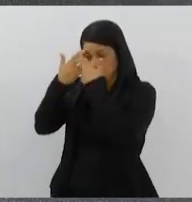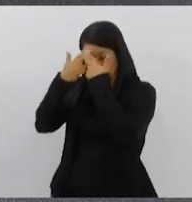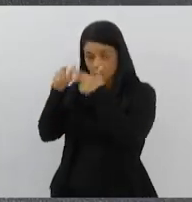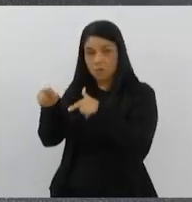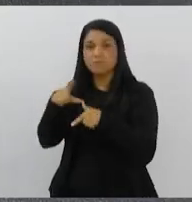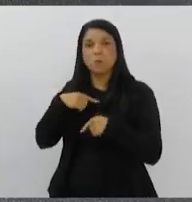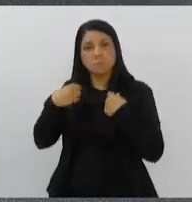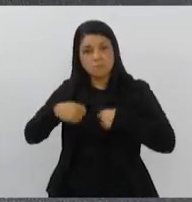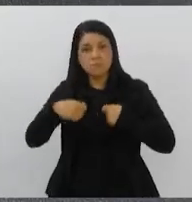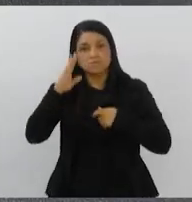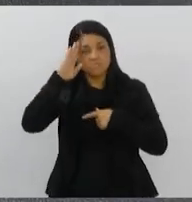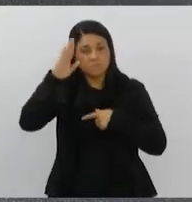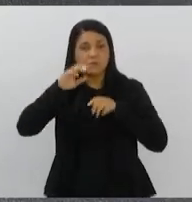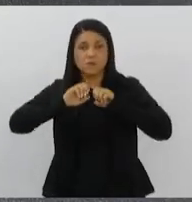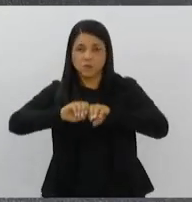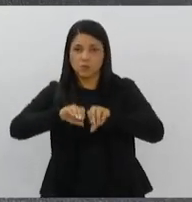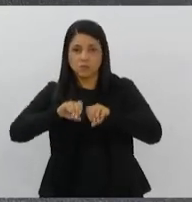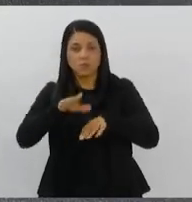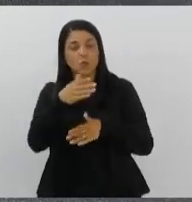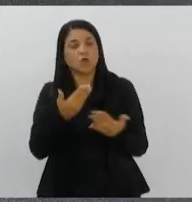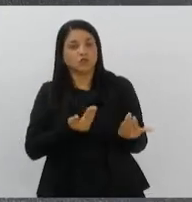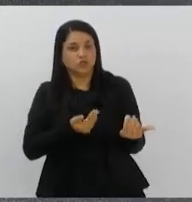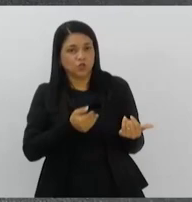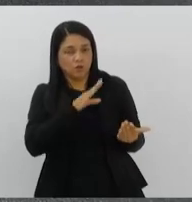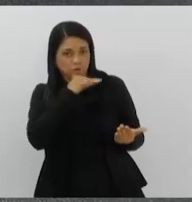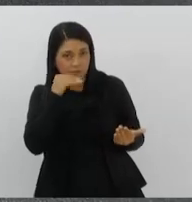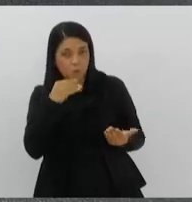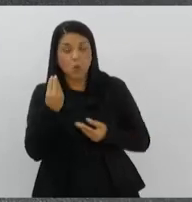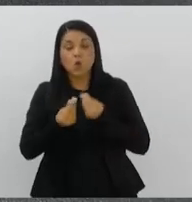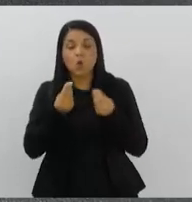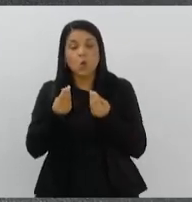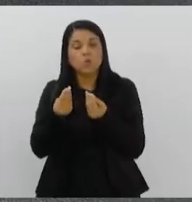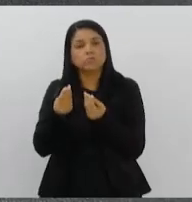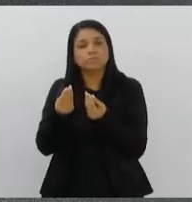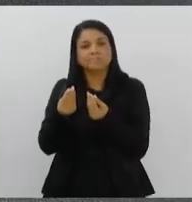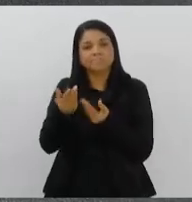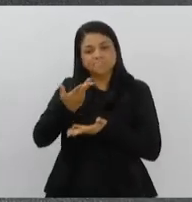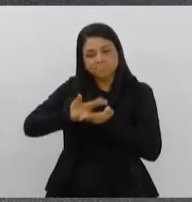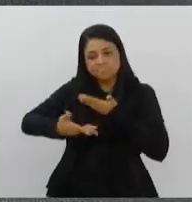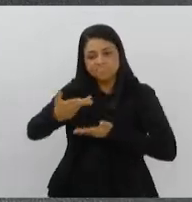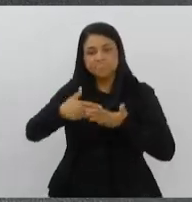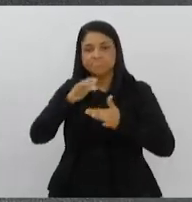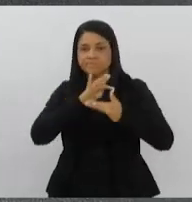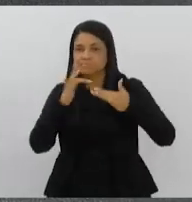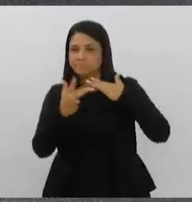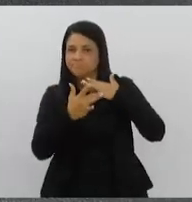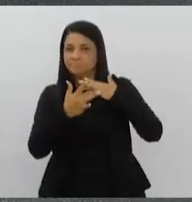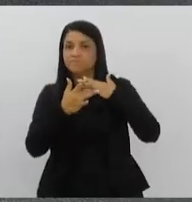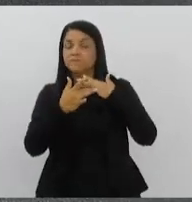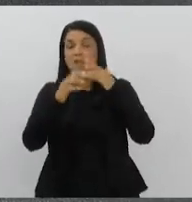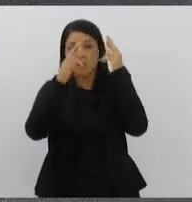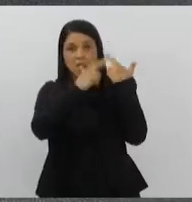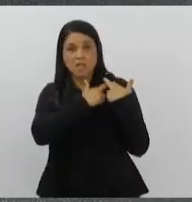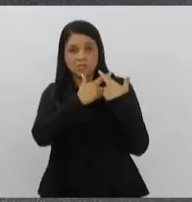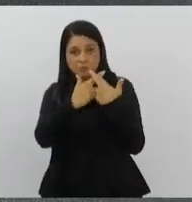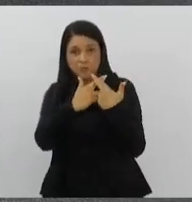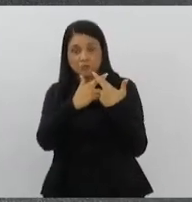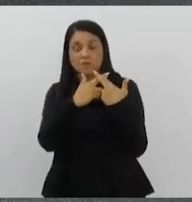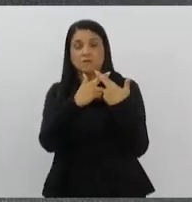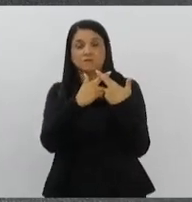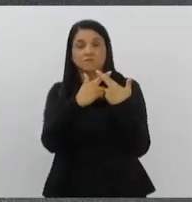nossos jovens, para que eles aprendam a lidar com, não é, com as redes sociais de maneira